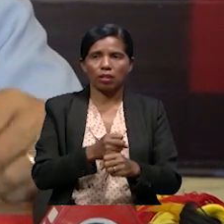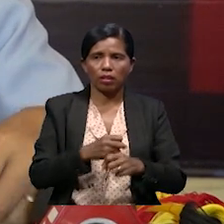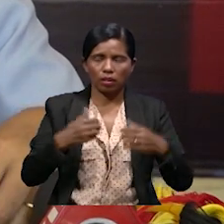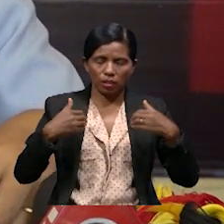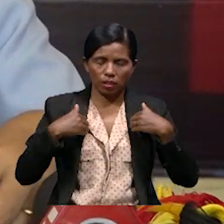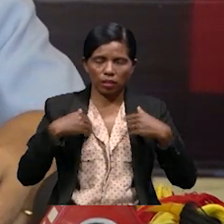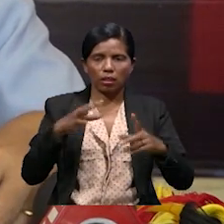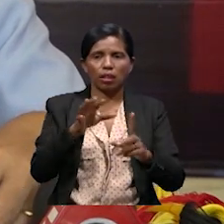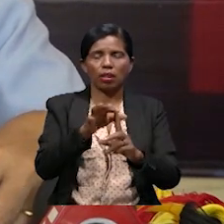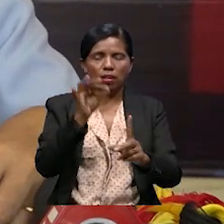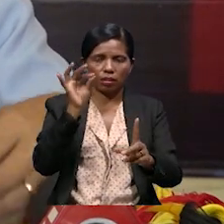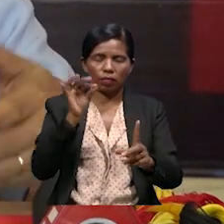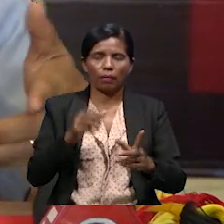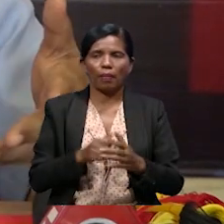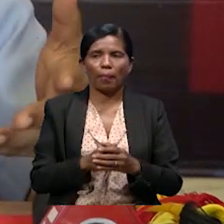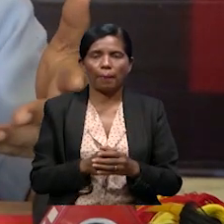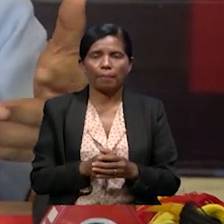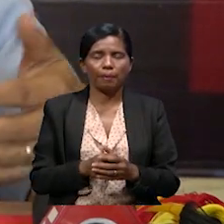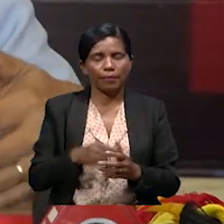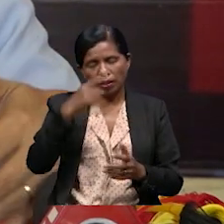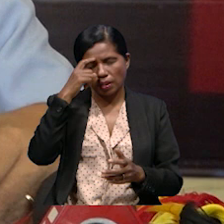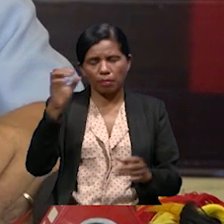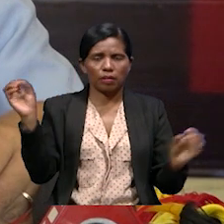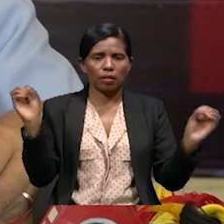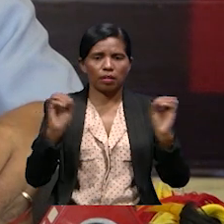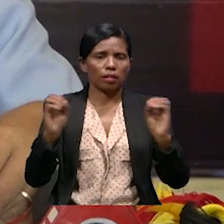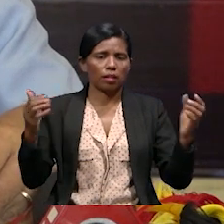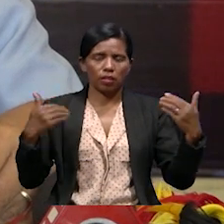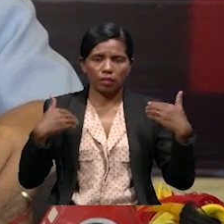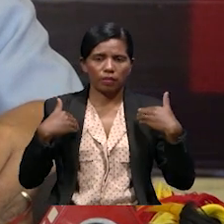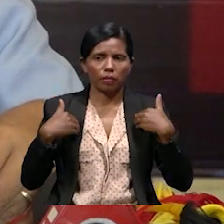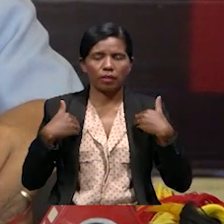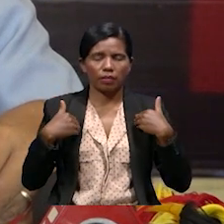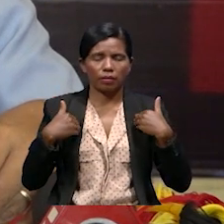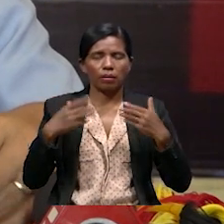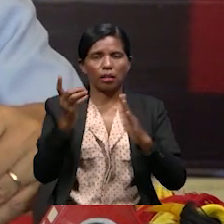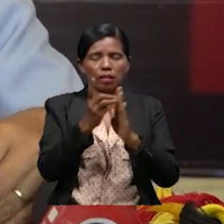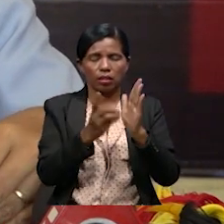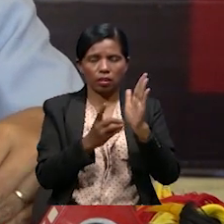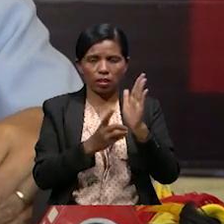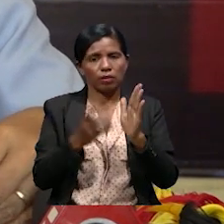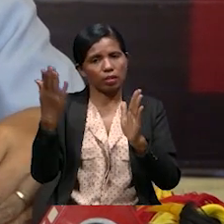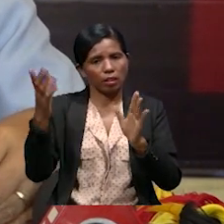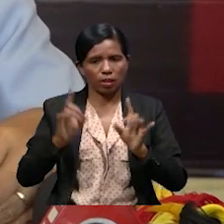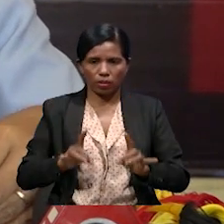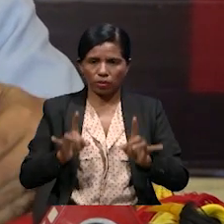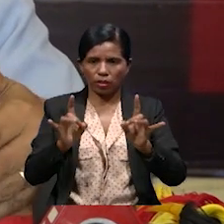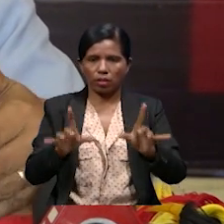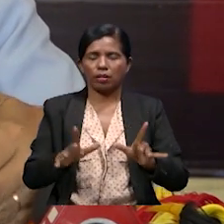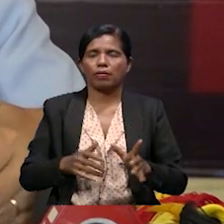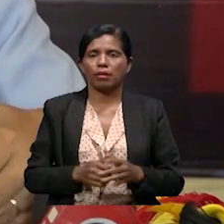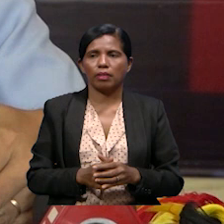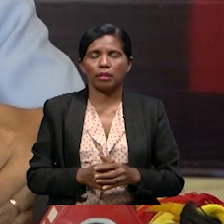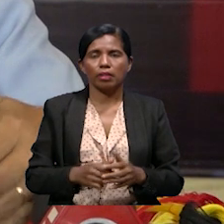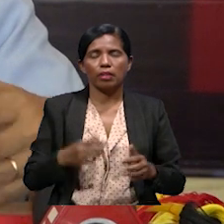eleição tamba lá acontece atualização base de dados em Austrália. Então, e a lei